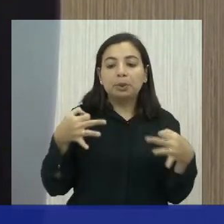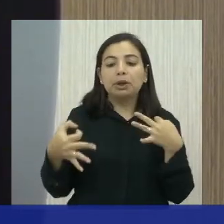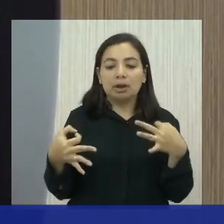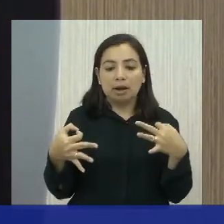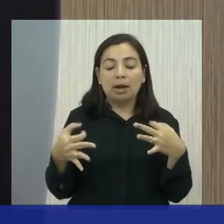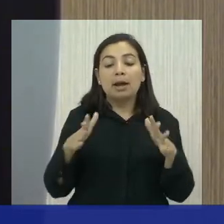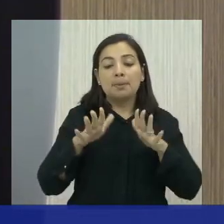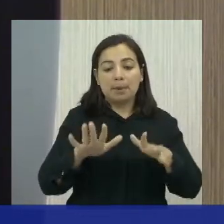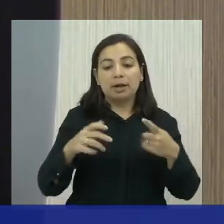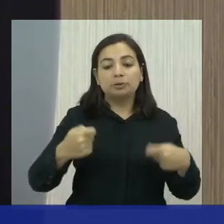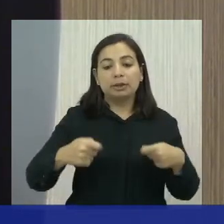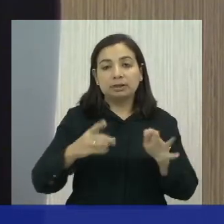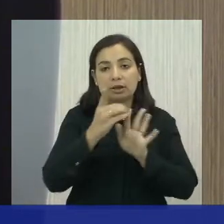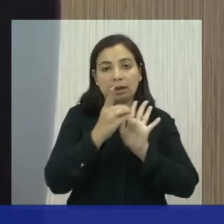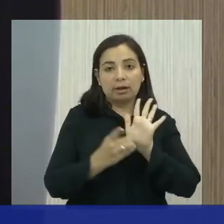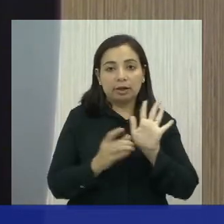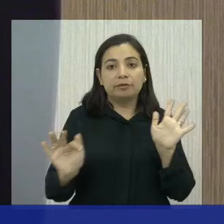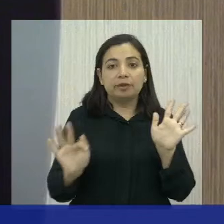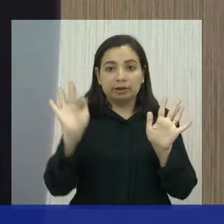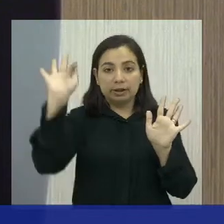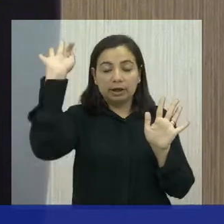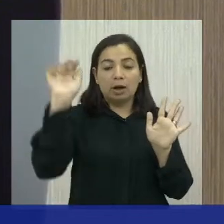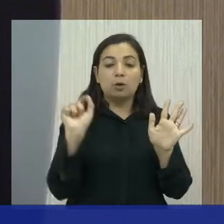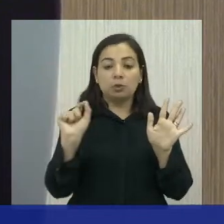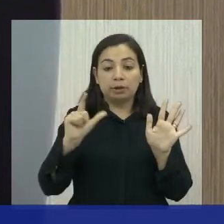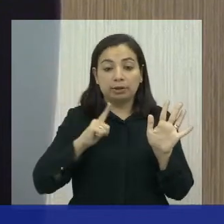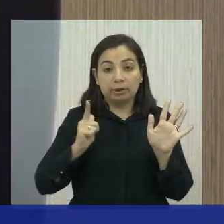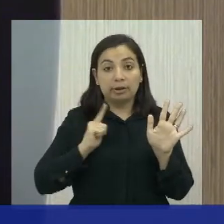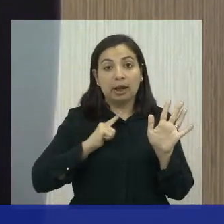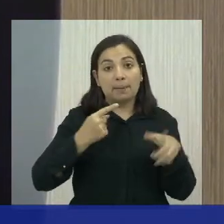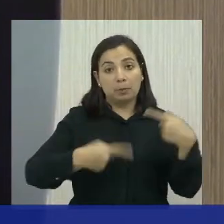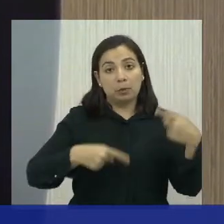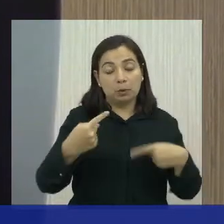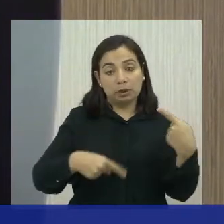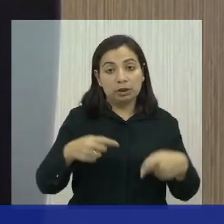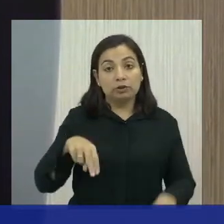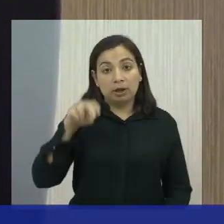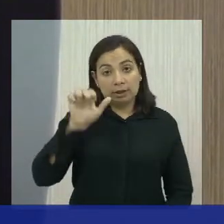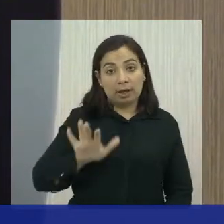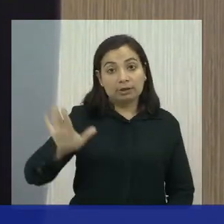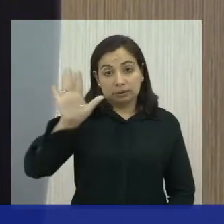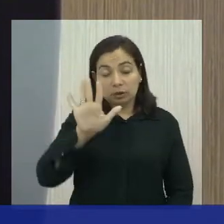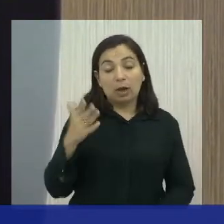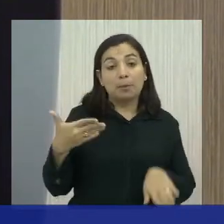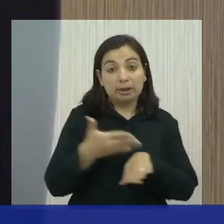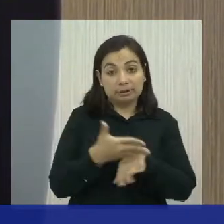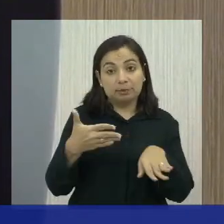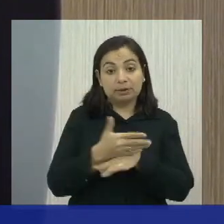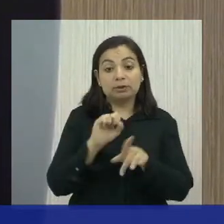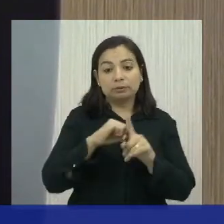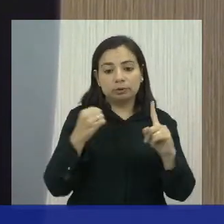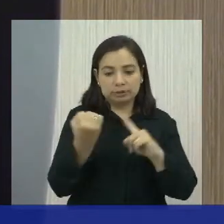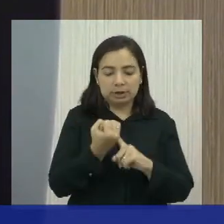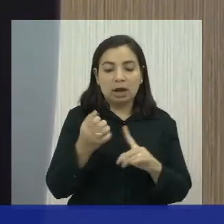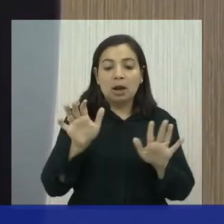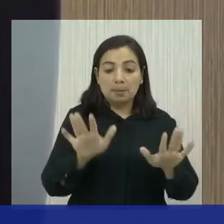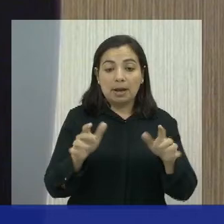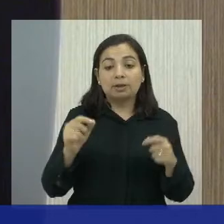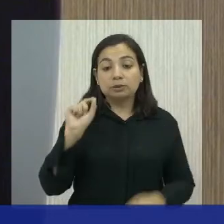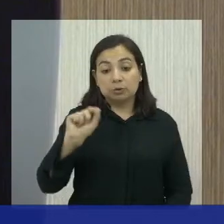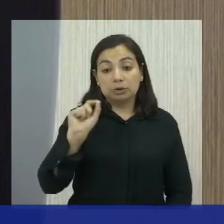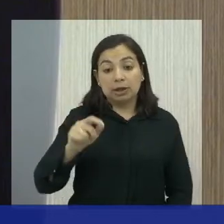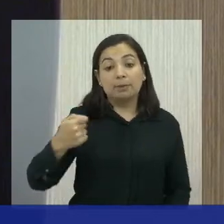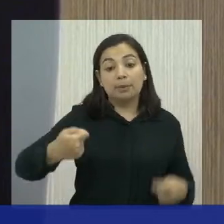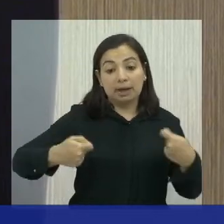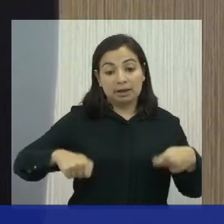cita o decreto federal que instituiu a Política Nacional de Participação Social, mas já diz expressamente que o caráter